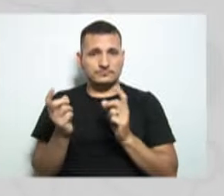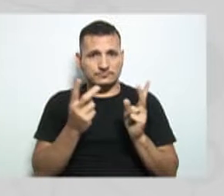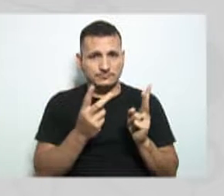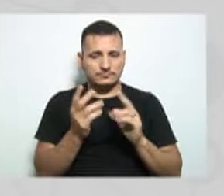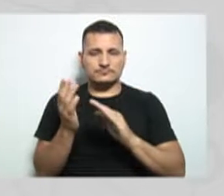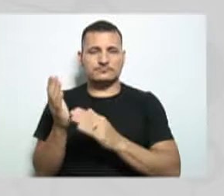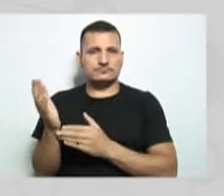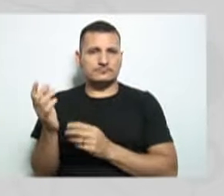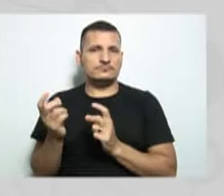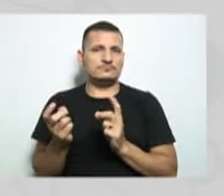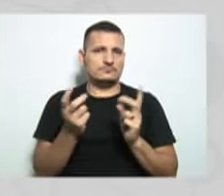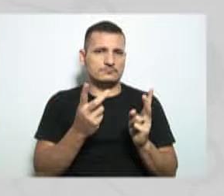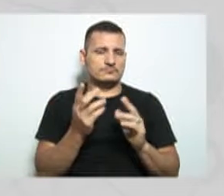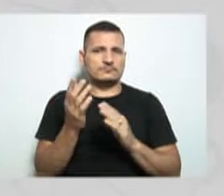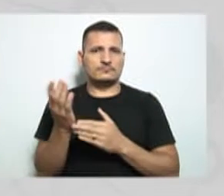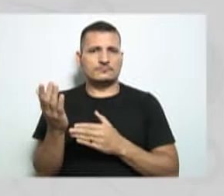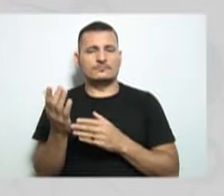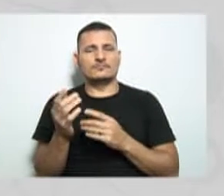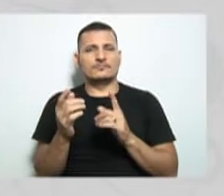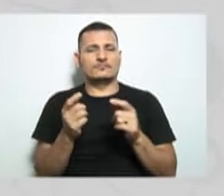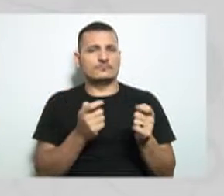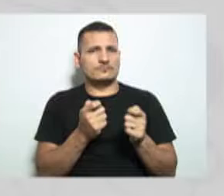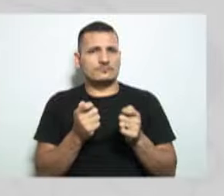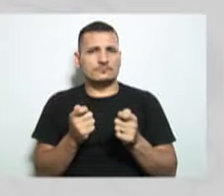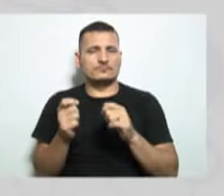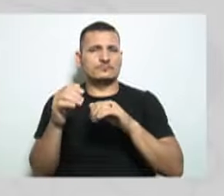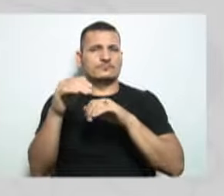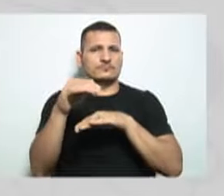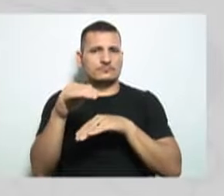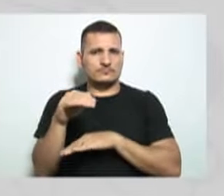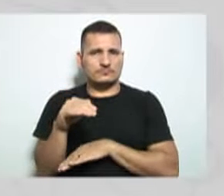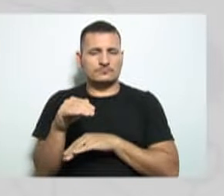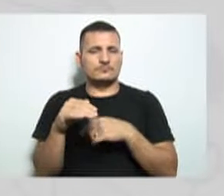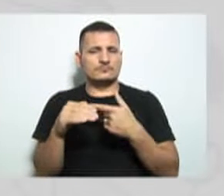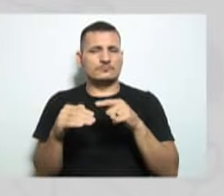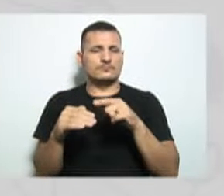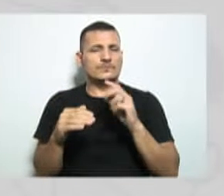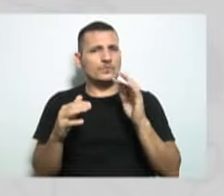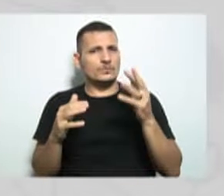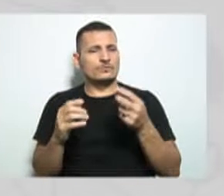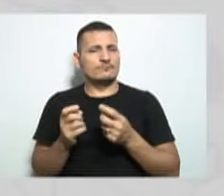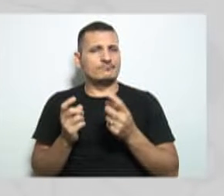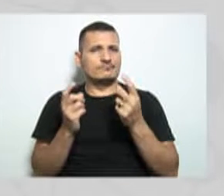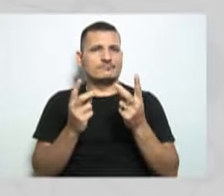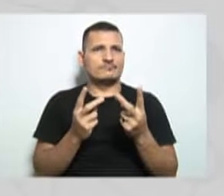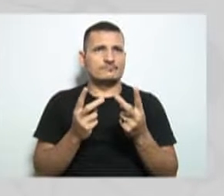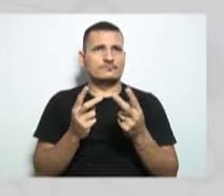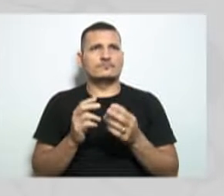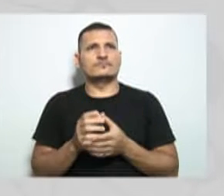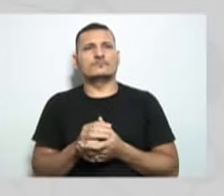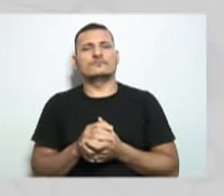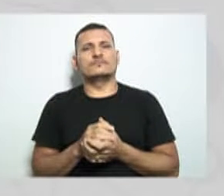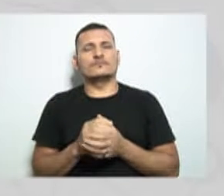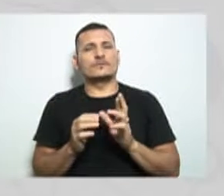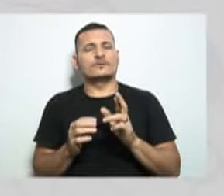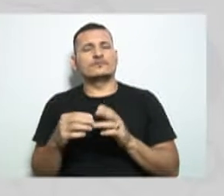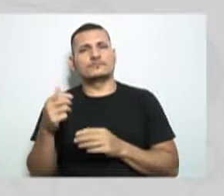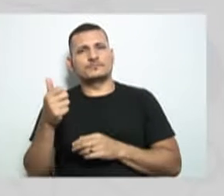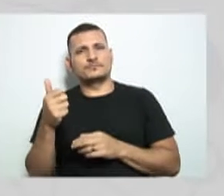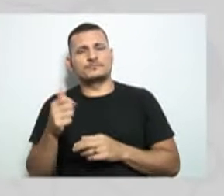compra de controle de estoques. Assim, são considerados vendidos os itens que foram adquiridos primeiro.